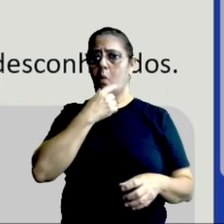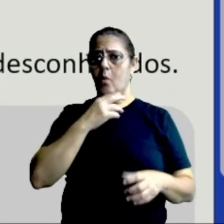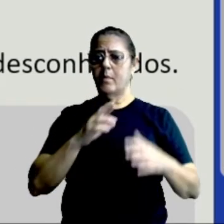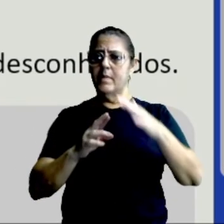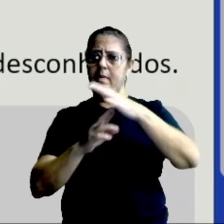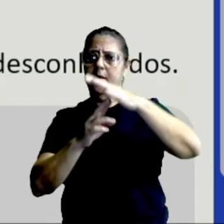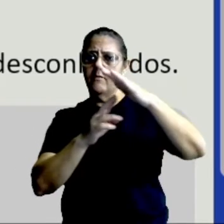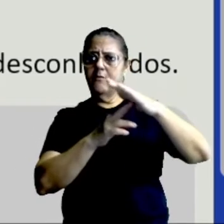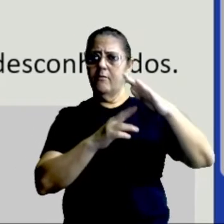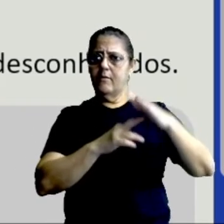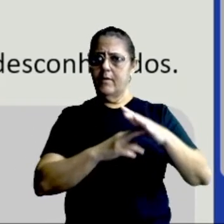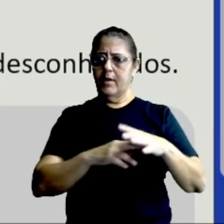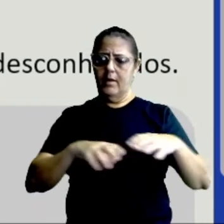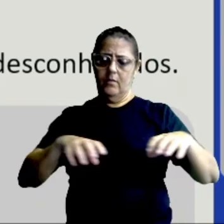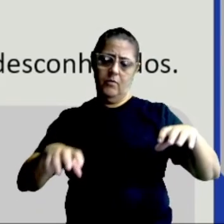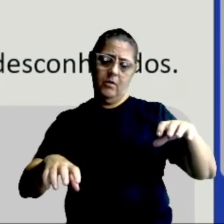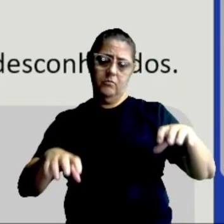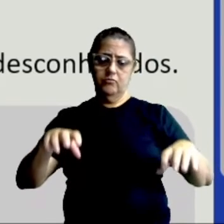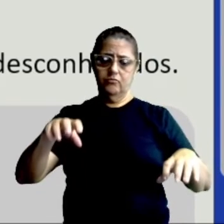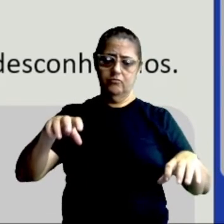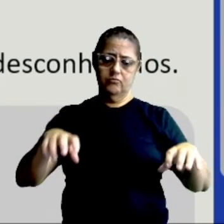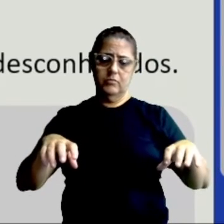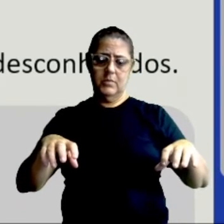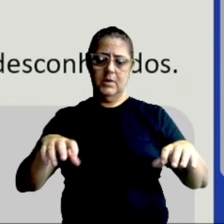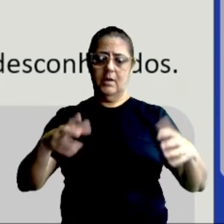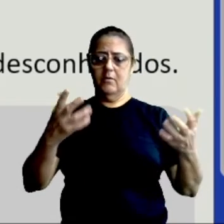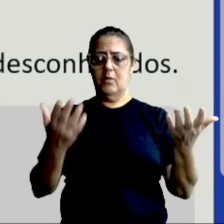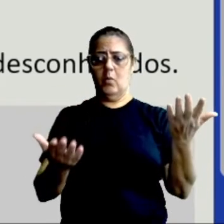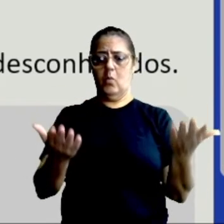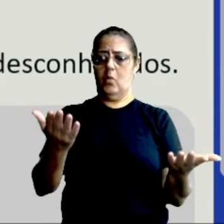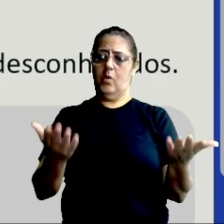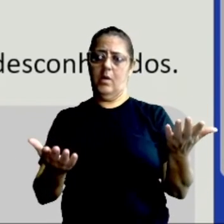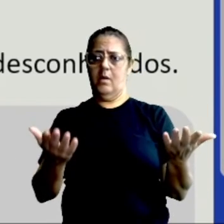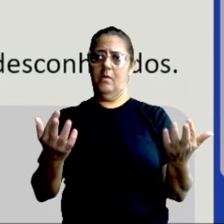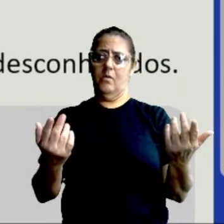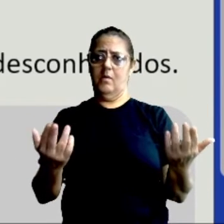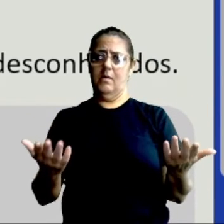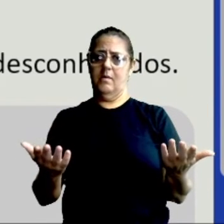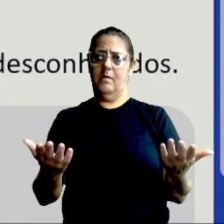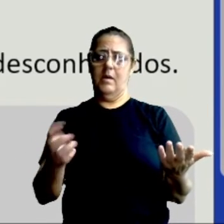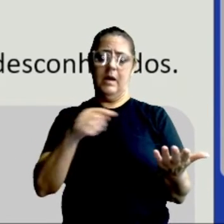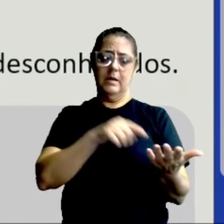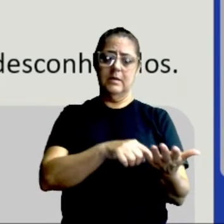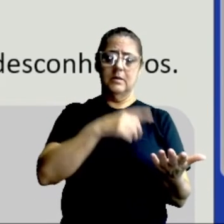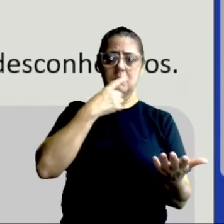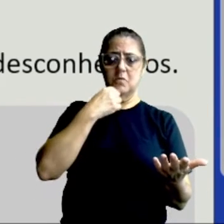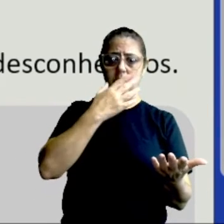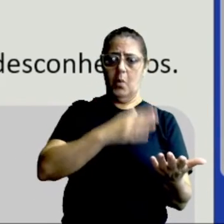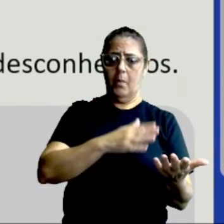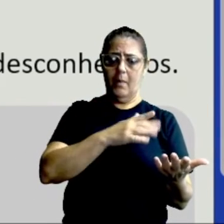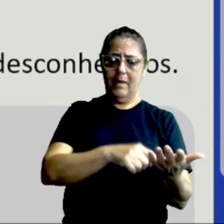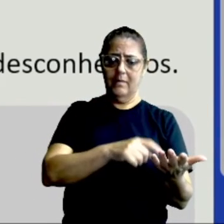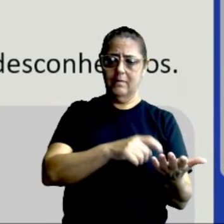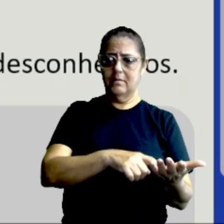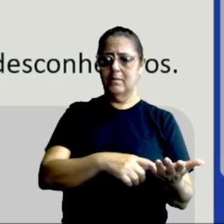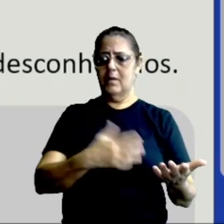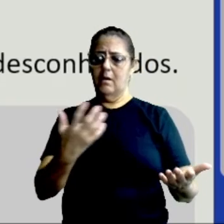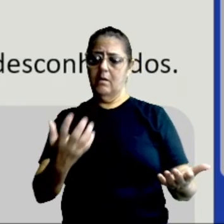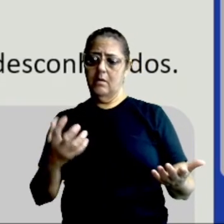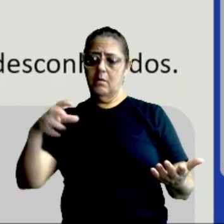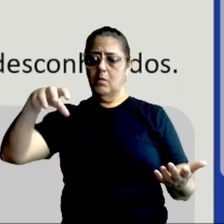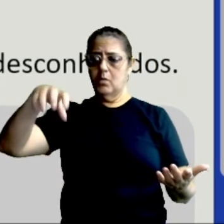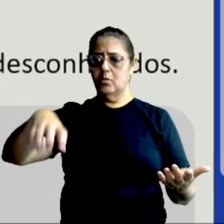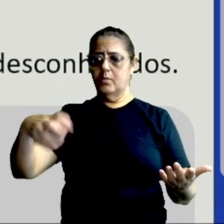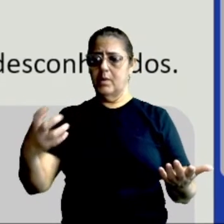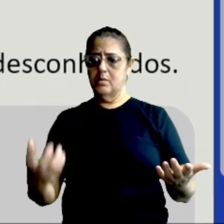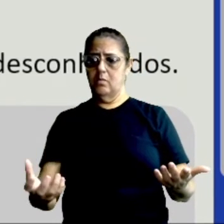vão nivelando o peso de um lado e de outro até que os dois pratos estejam na mesma altura. Aqui, como está em alturas